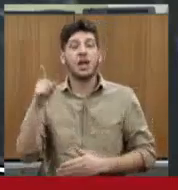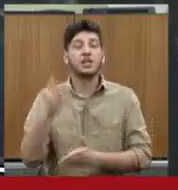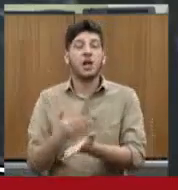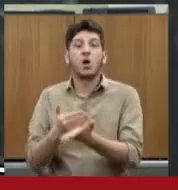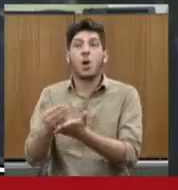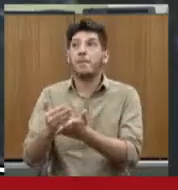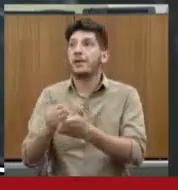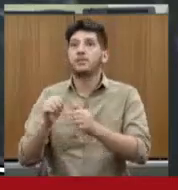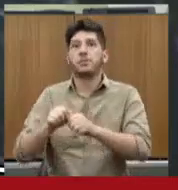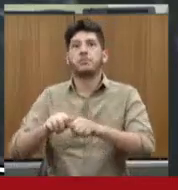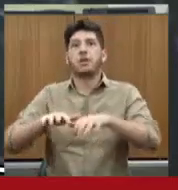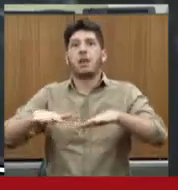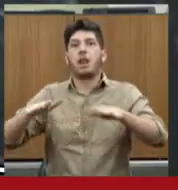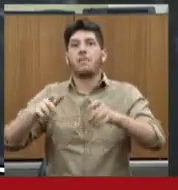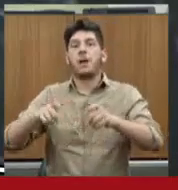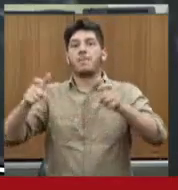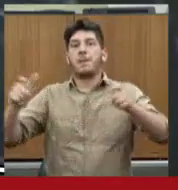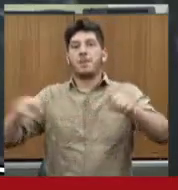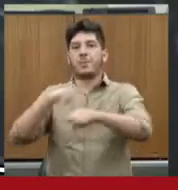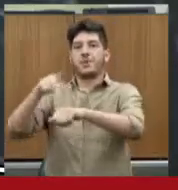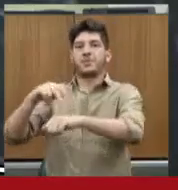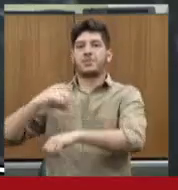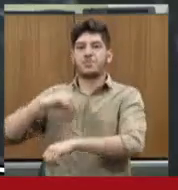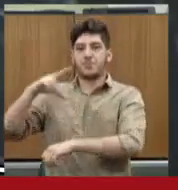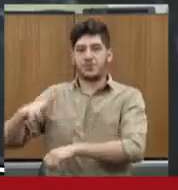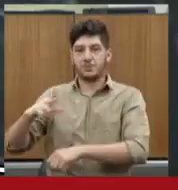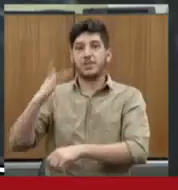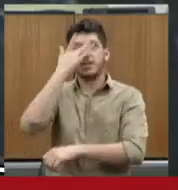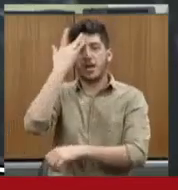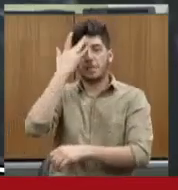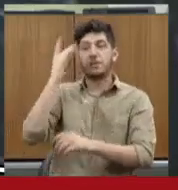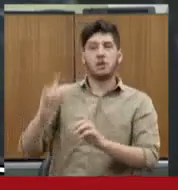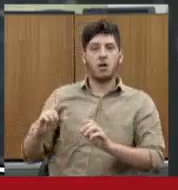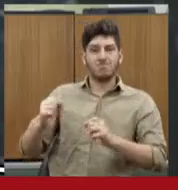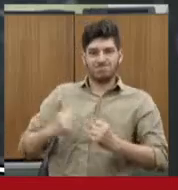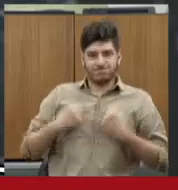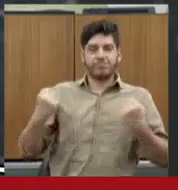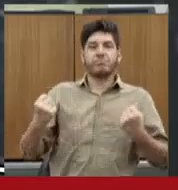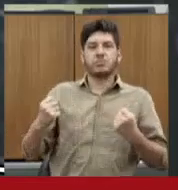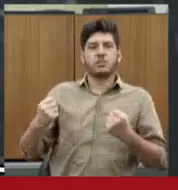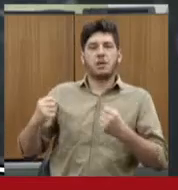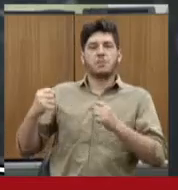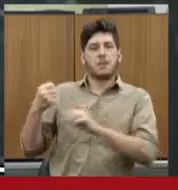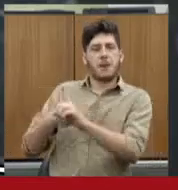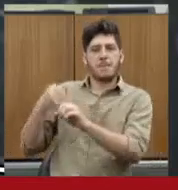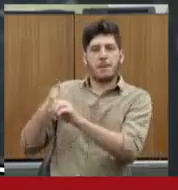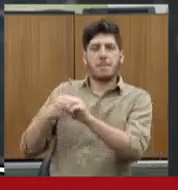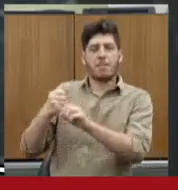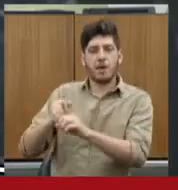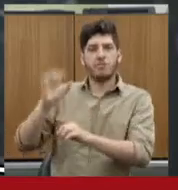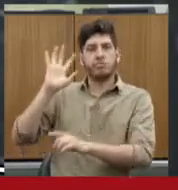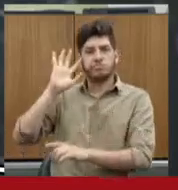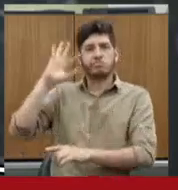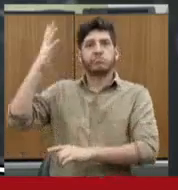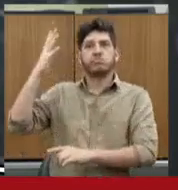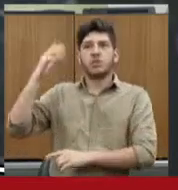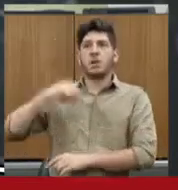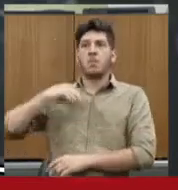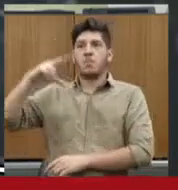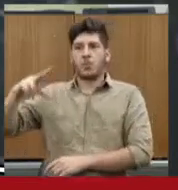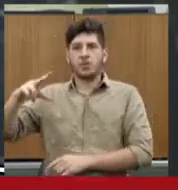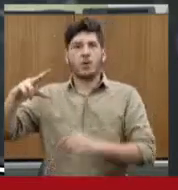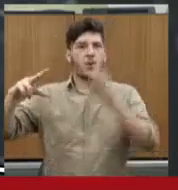alastra pelo país inteiro. Então, e os revoltosos, então, resolvem que Portugal e o Reino tinham que ter uma